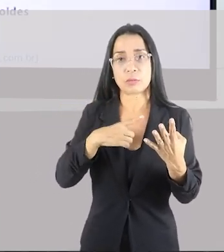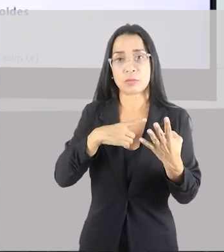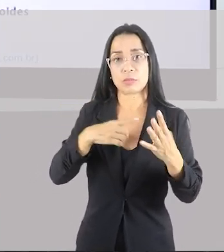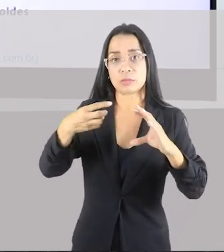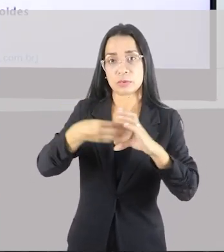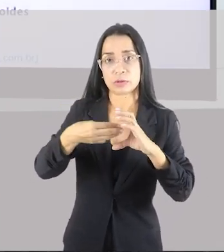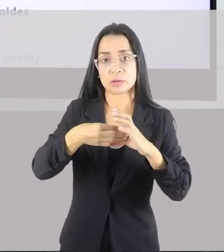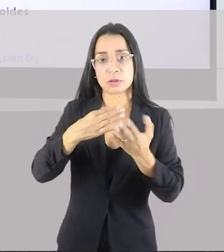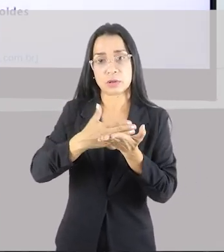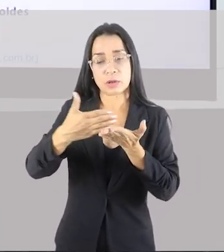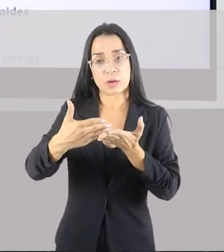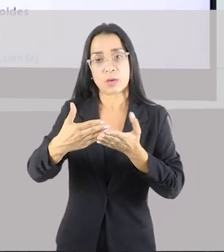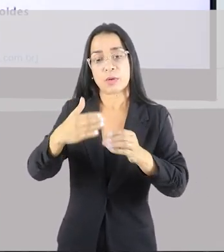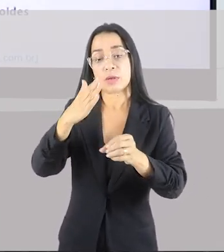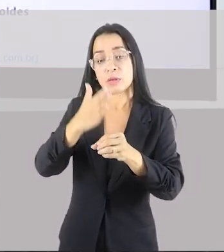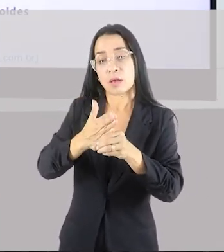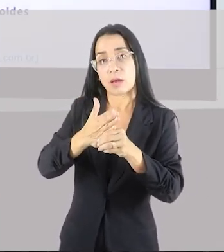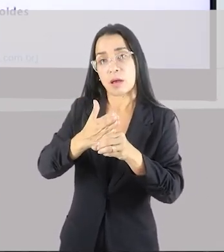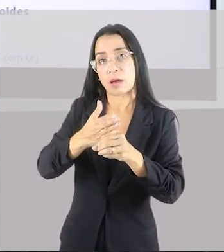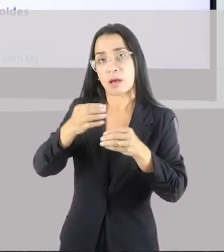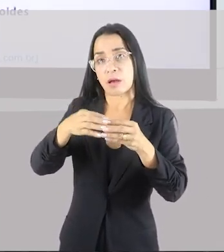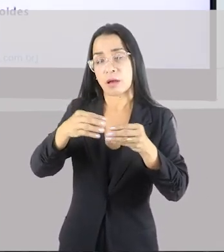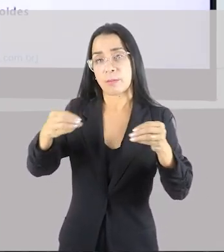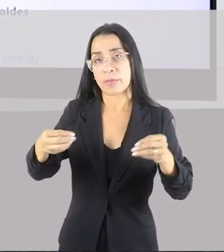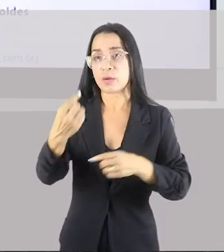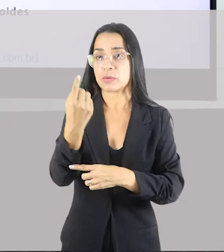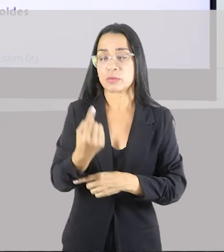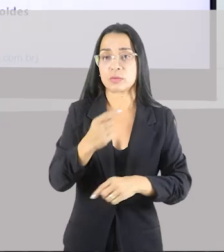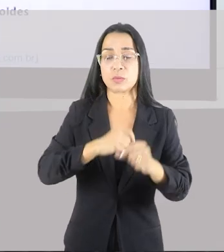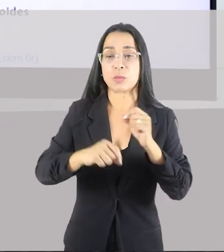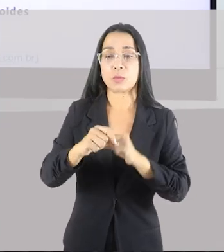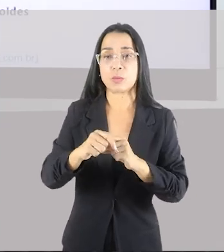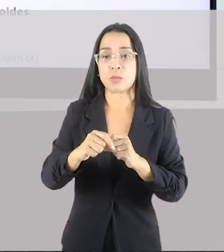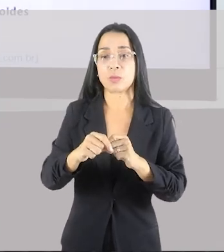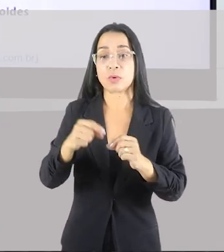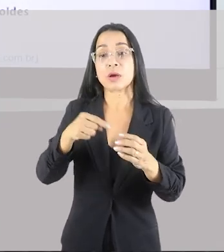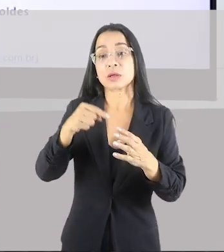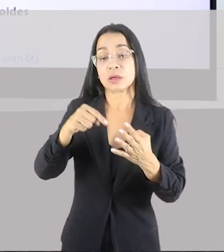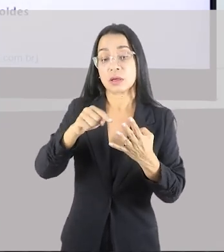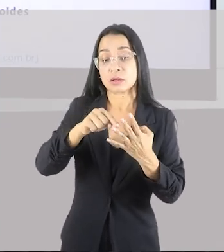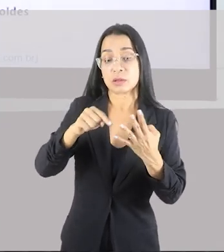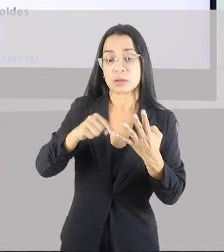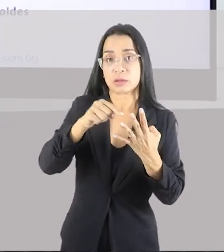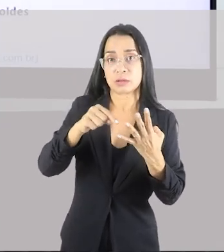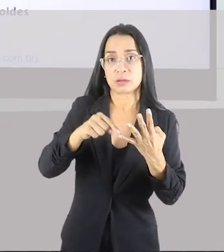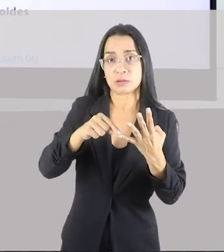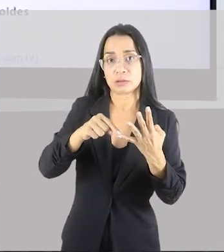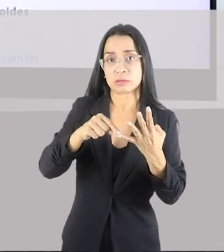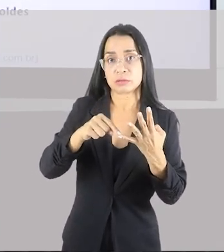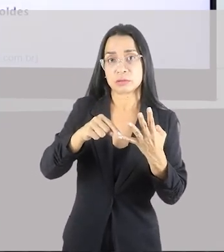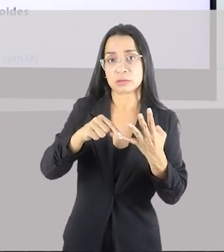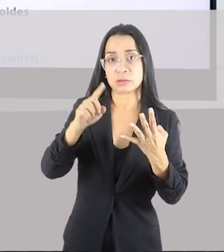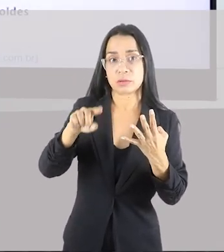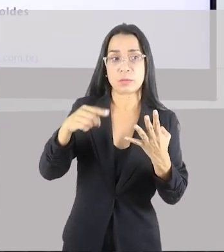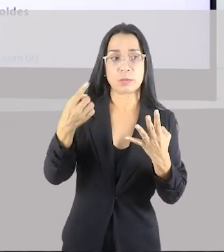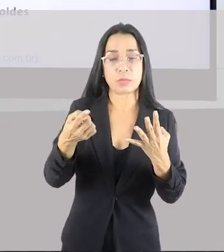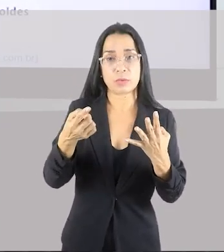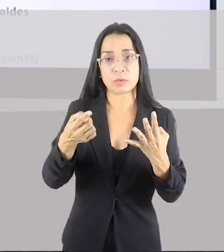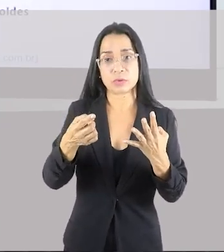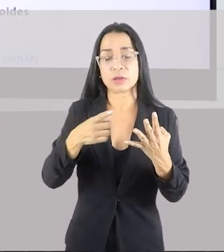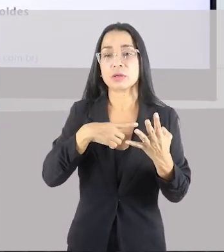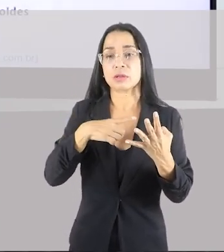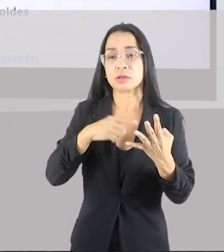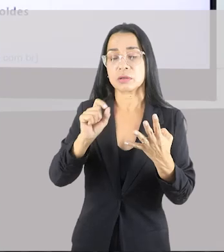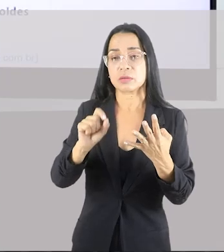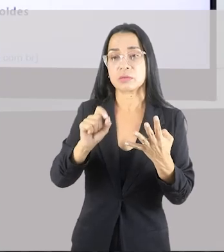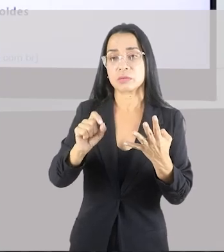célula passa pela meiose 1, aquelas células formadas logo em seguida, que são duas, elas já